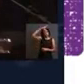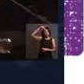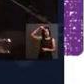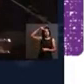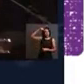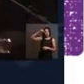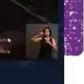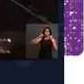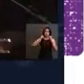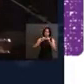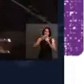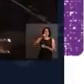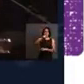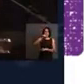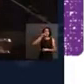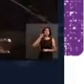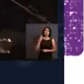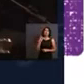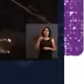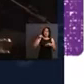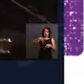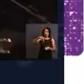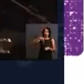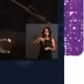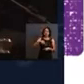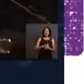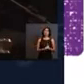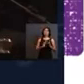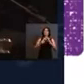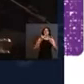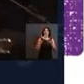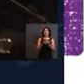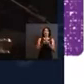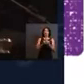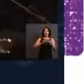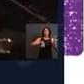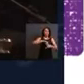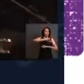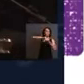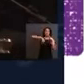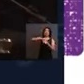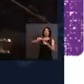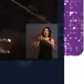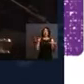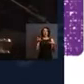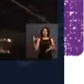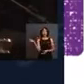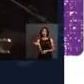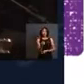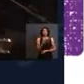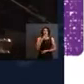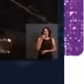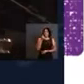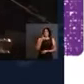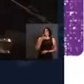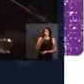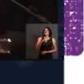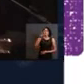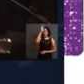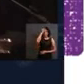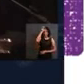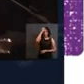que a educação de Feira de Santana vai entrar num novo tempo. Um tempo de boas mudanças, um tempo de aprendizado e